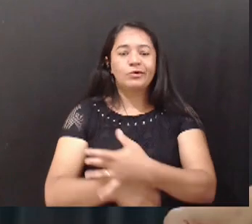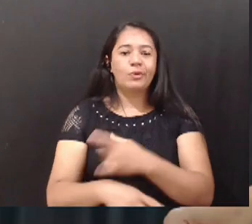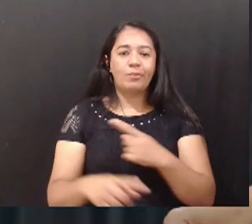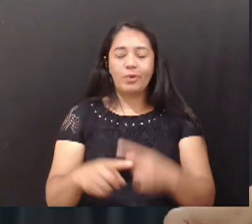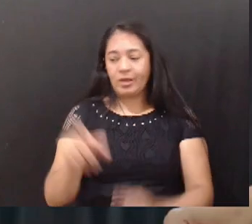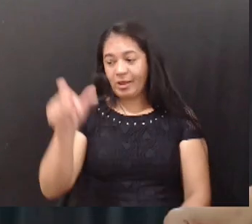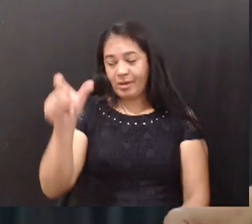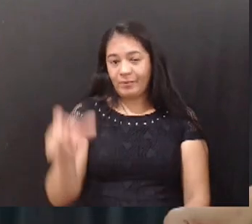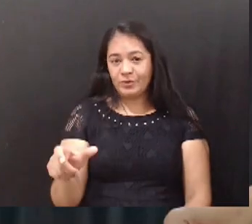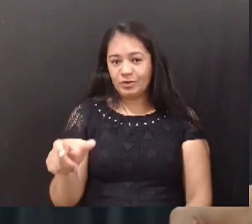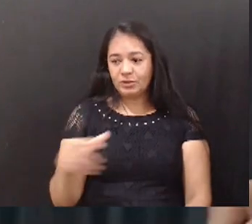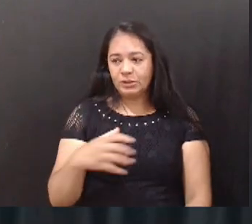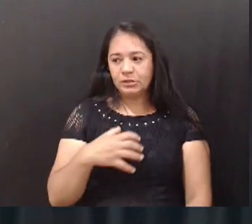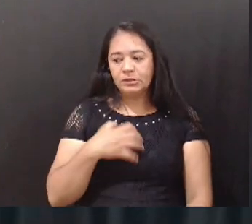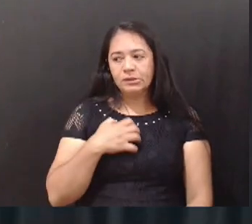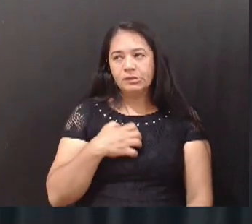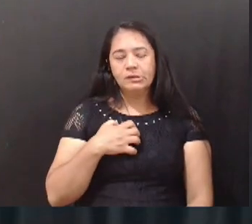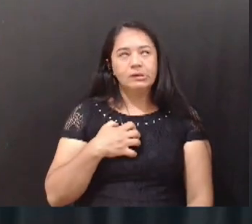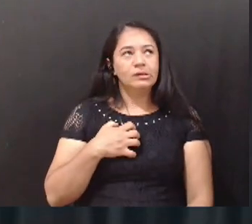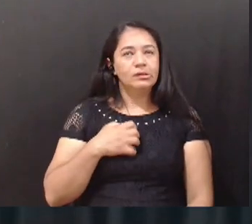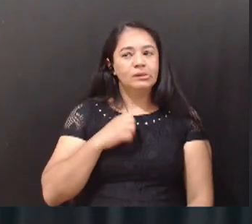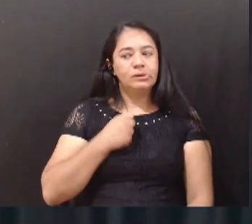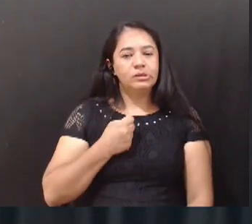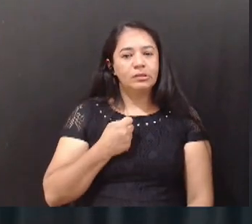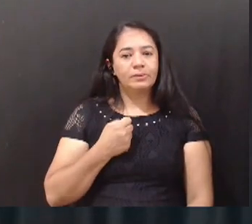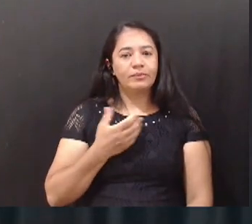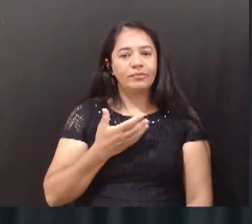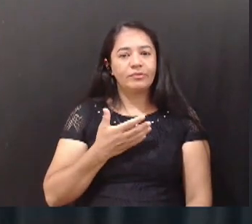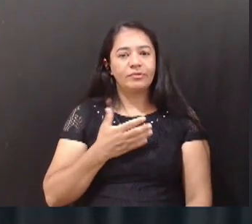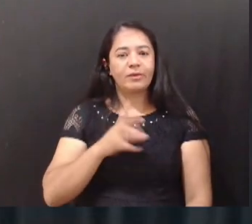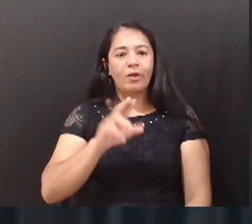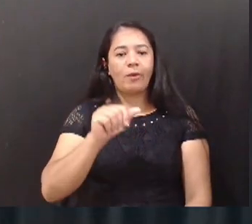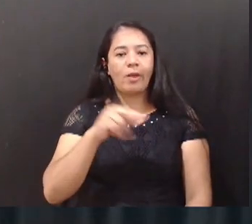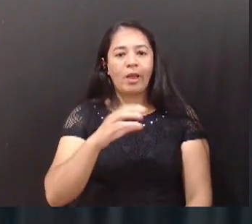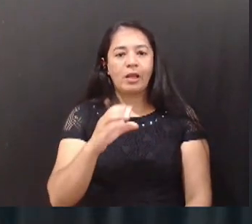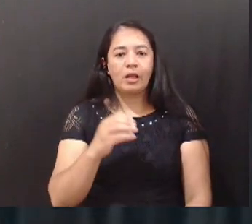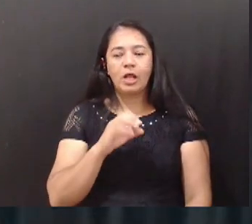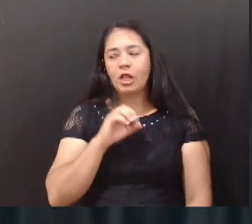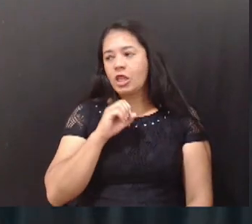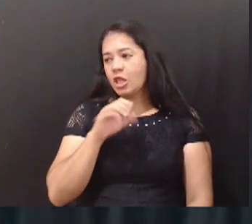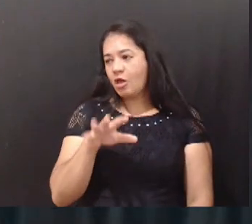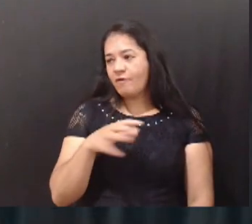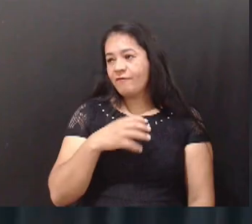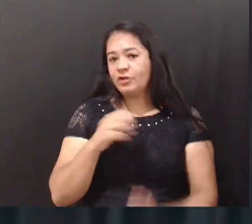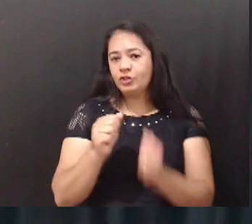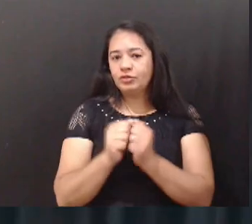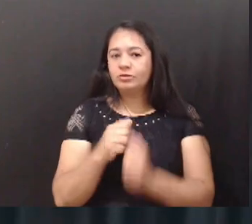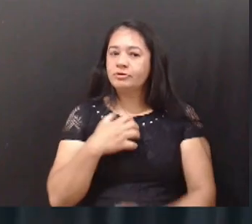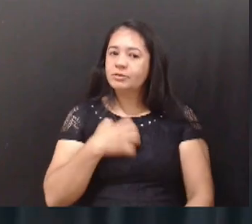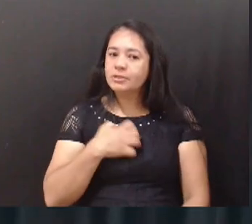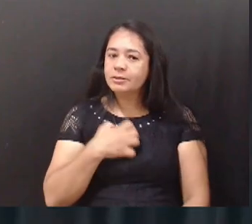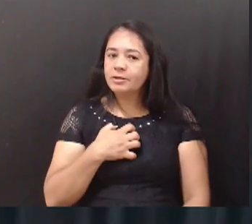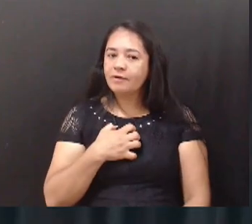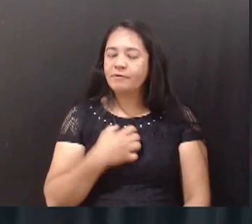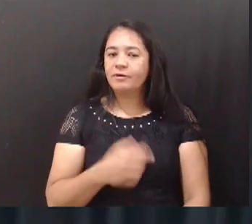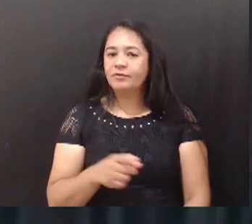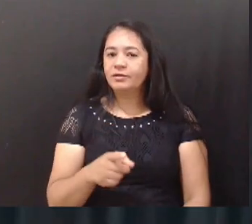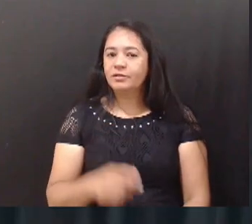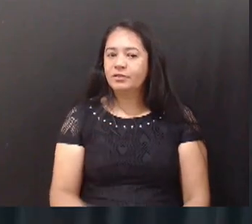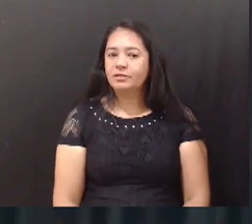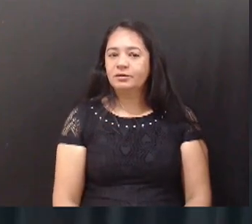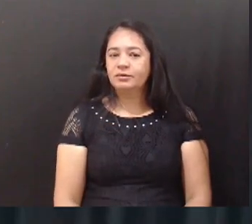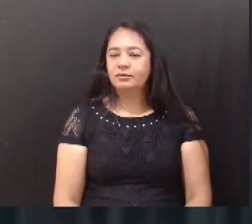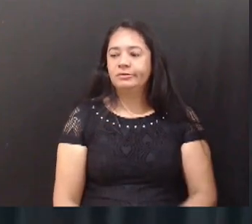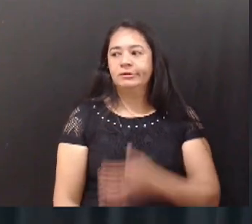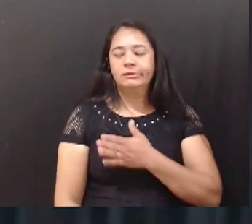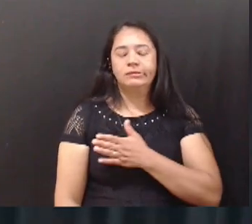tem ranço, o que é o ranço? É um nojinho. É um nojinho com raiva, né? Então, você tem, assim, tipo, um ranço é